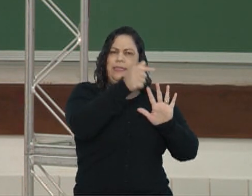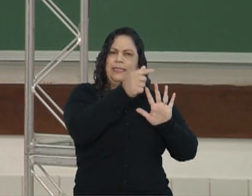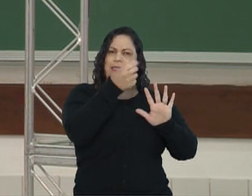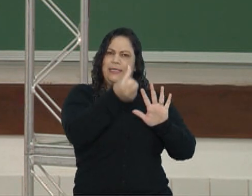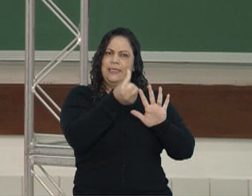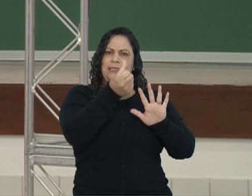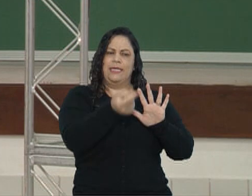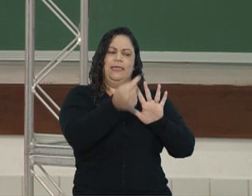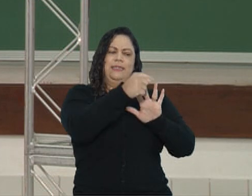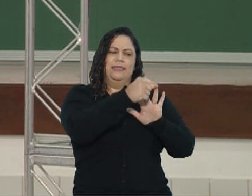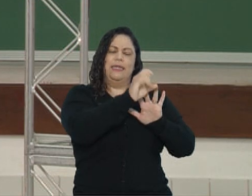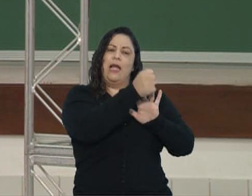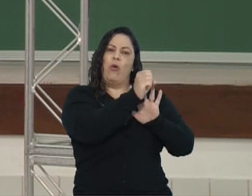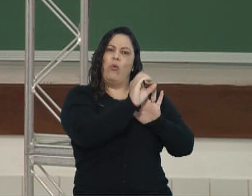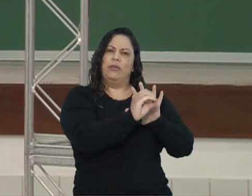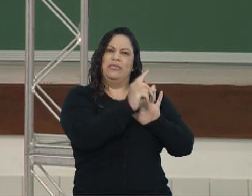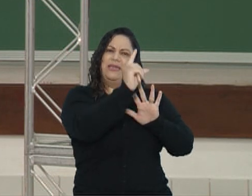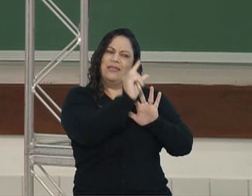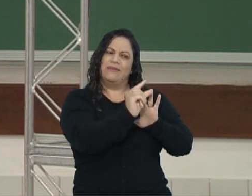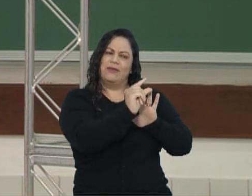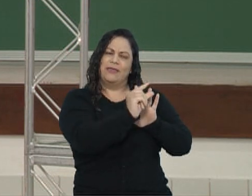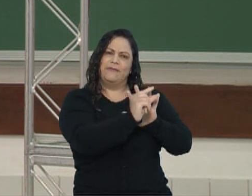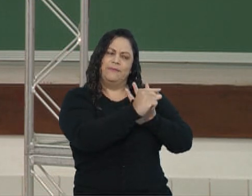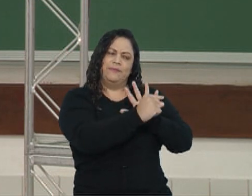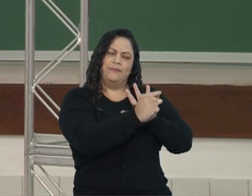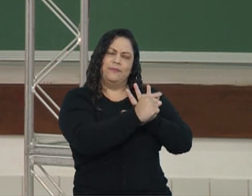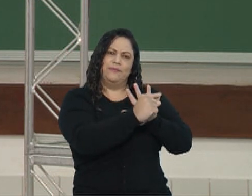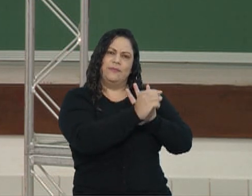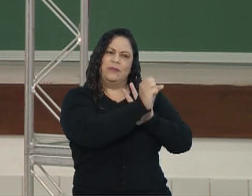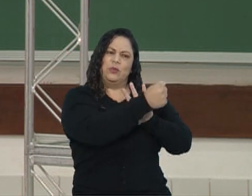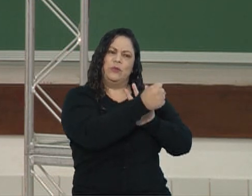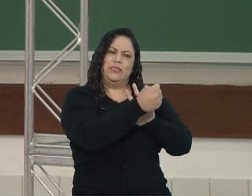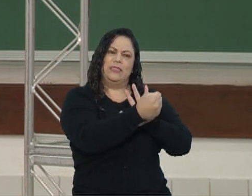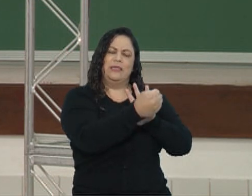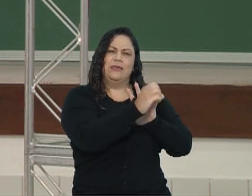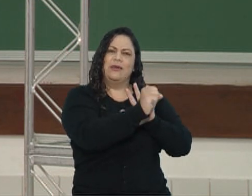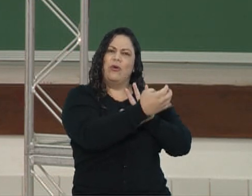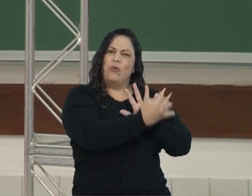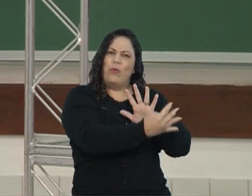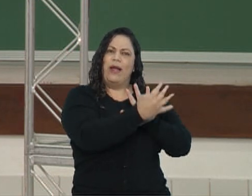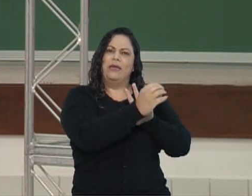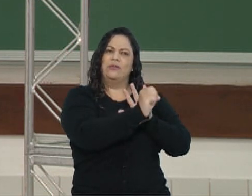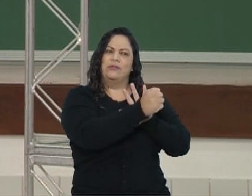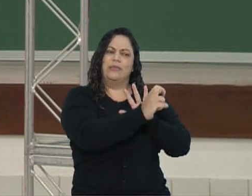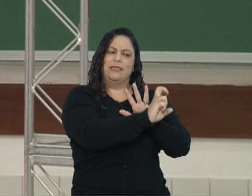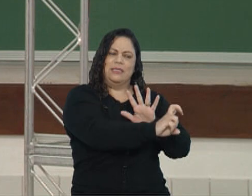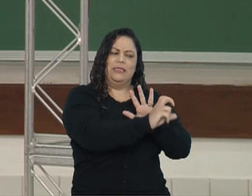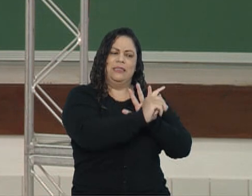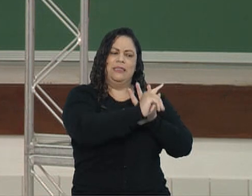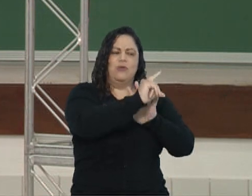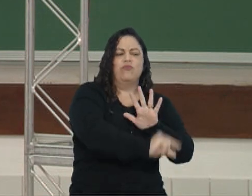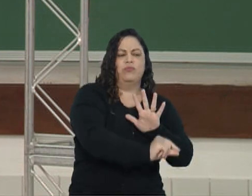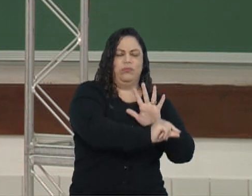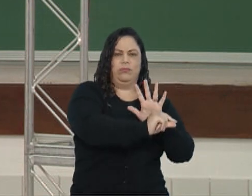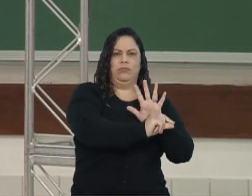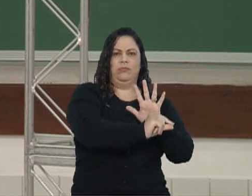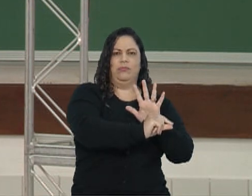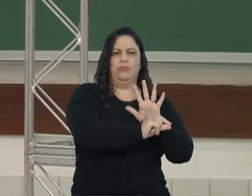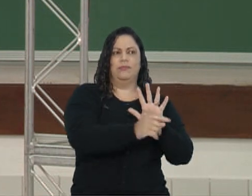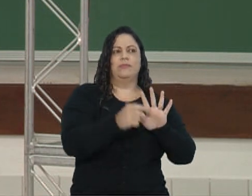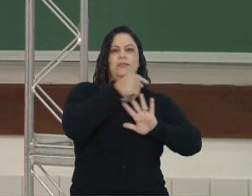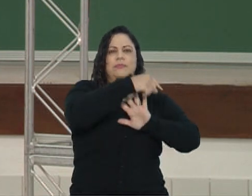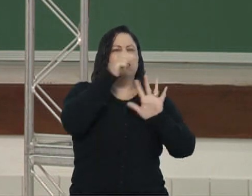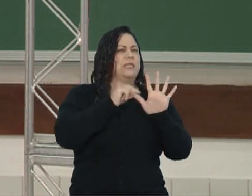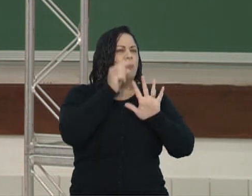força de 76 a 80. E de 80 a 84, 85, ela perde a força total. Tá? Isso é